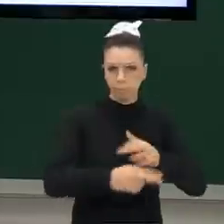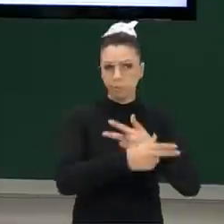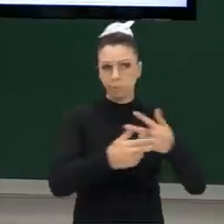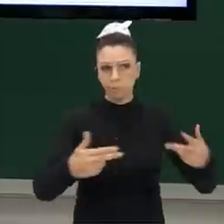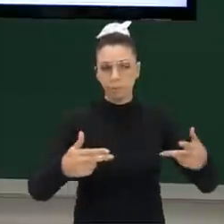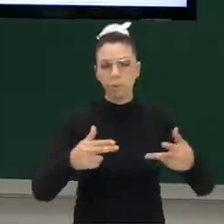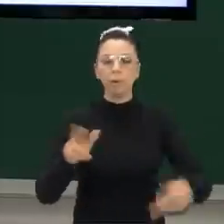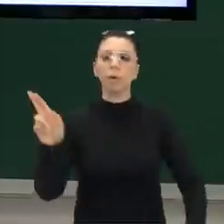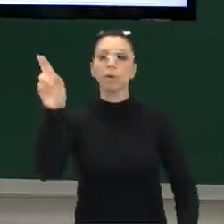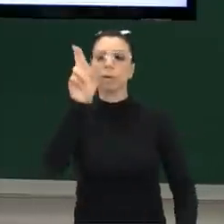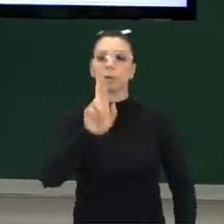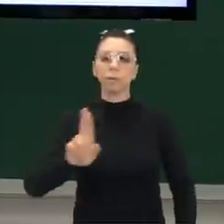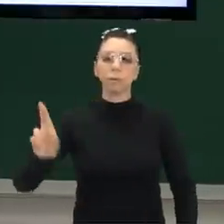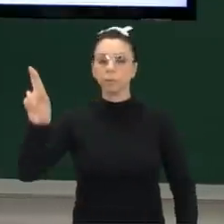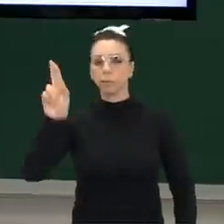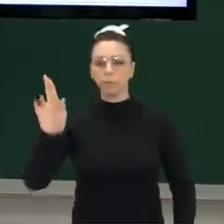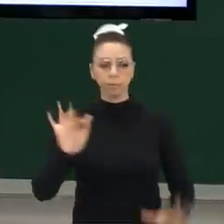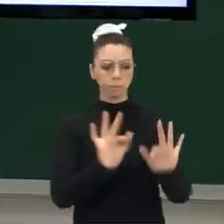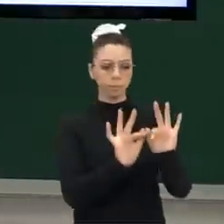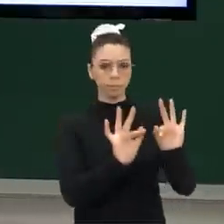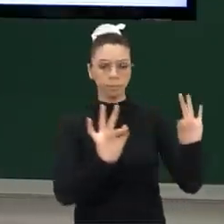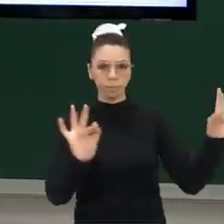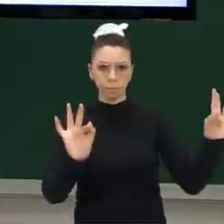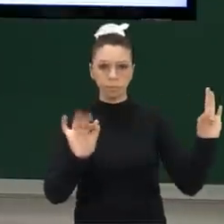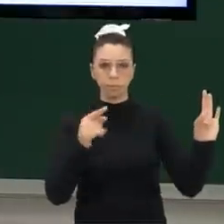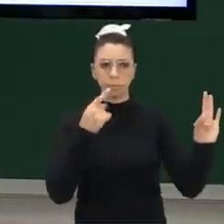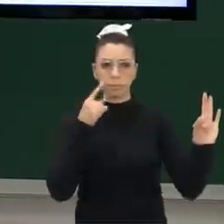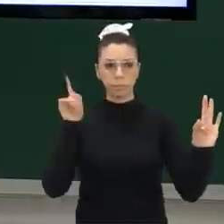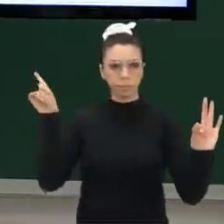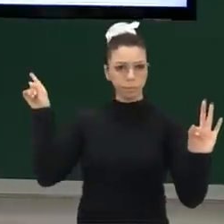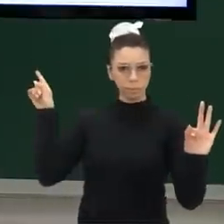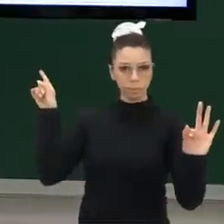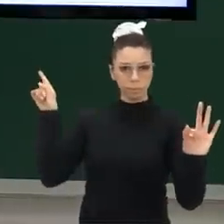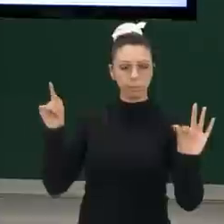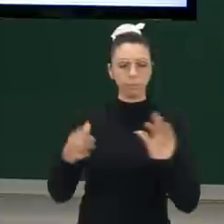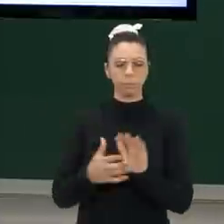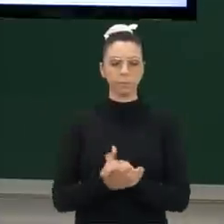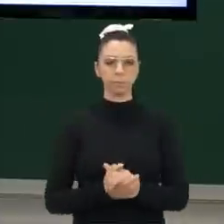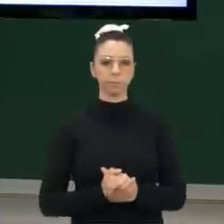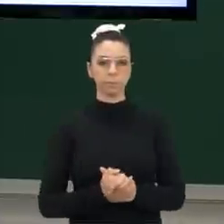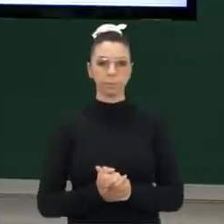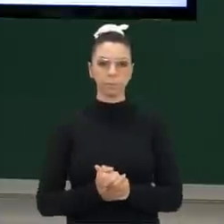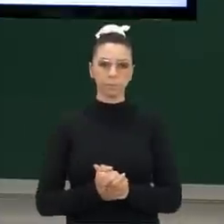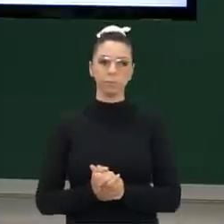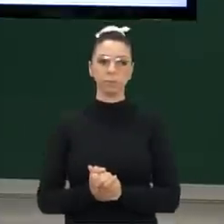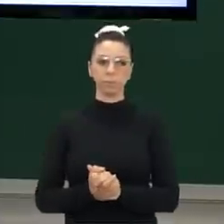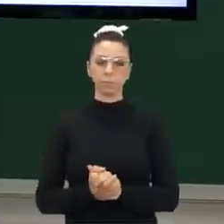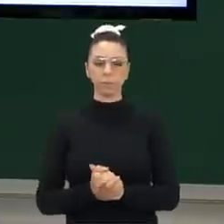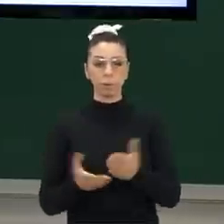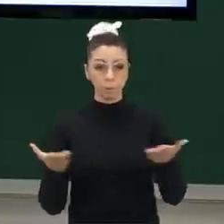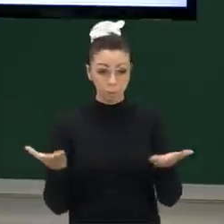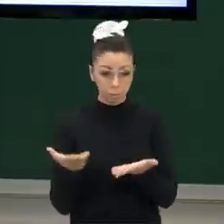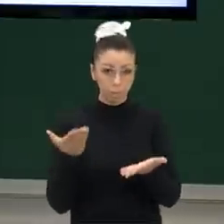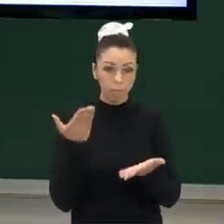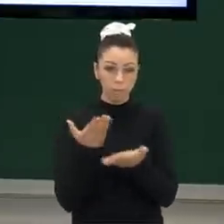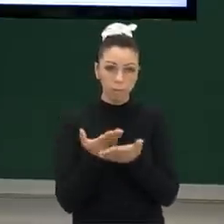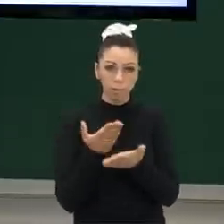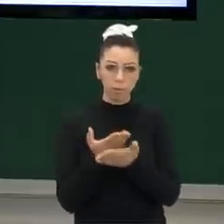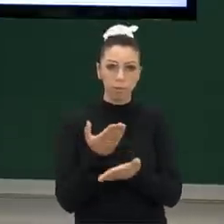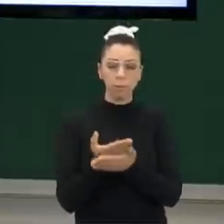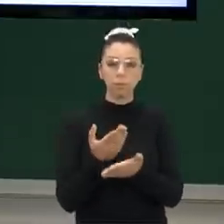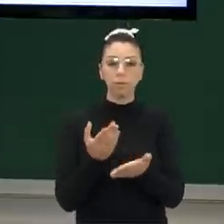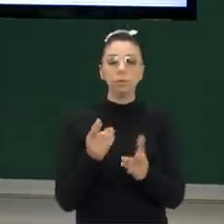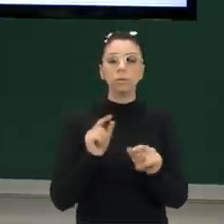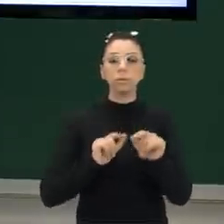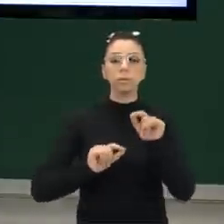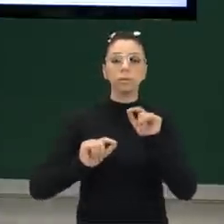nós vamos usar a expressão there is ou there are. Nesta primeira aulinha de hoje, nós estamos trabalhando